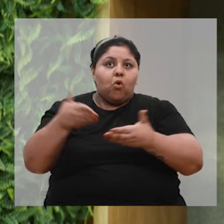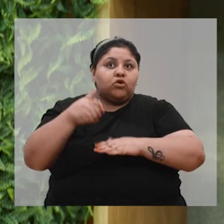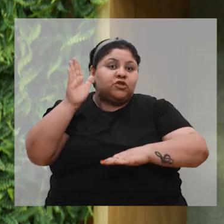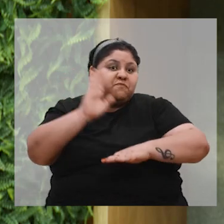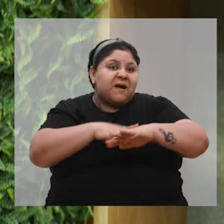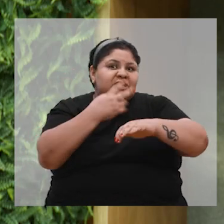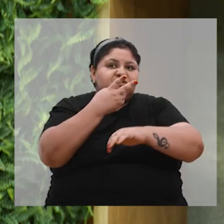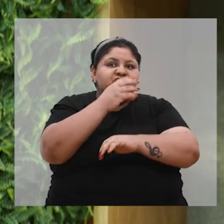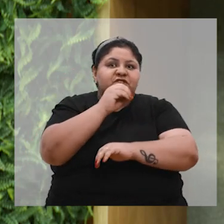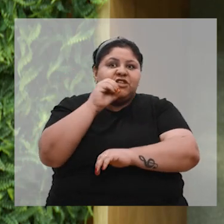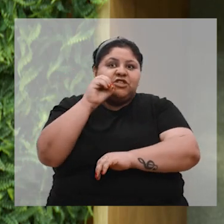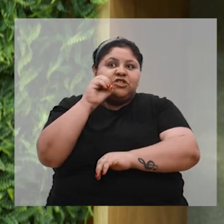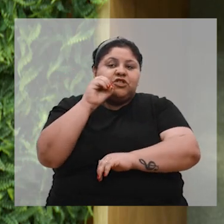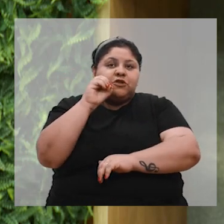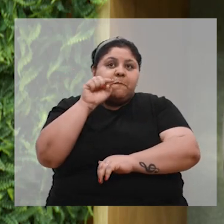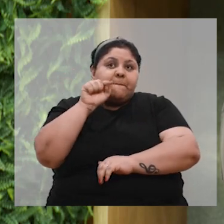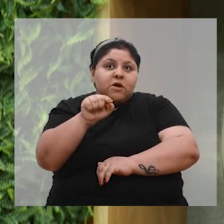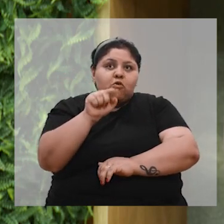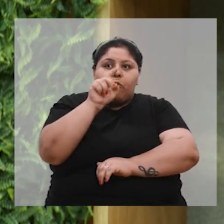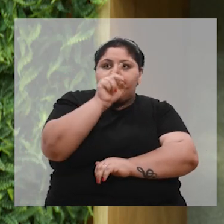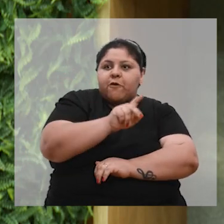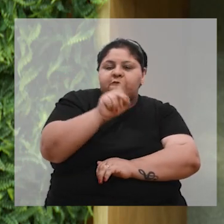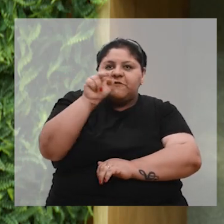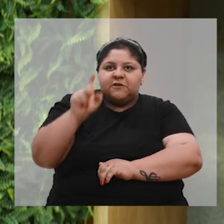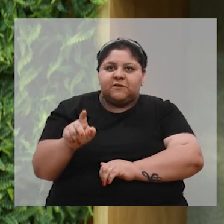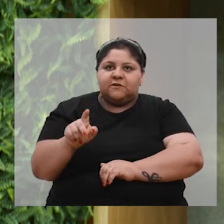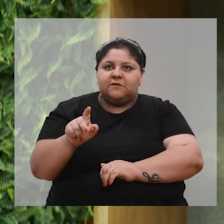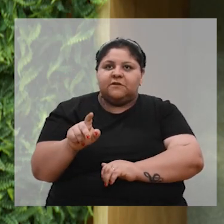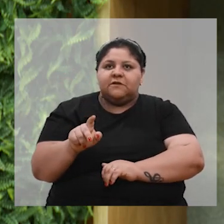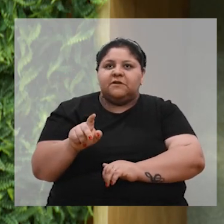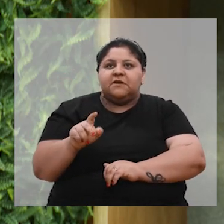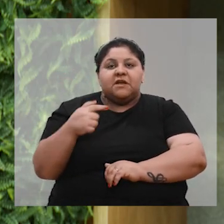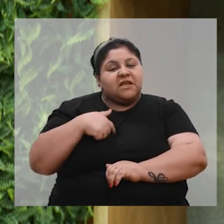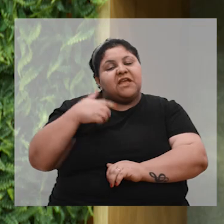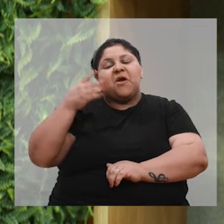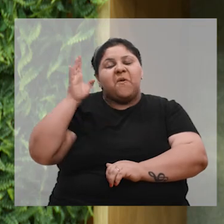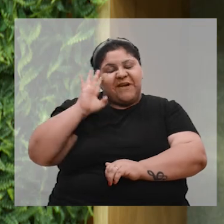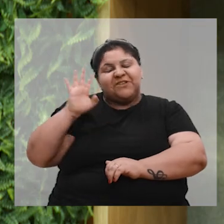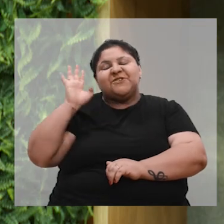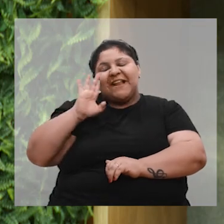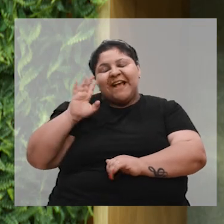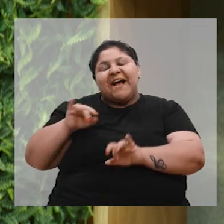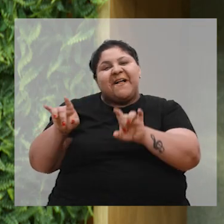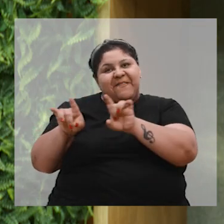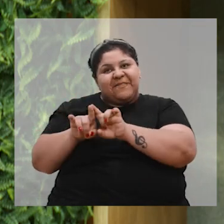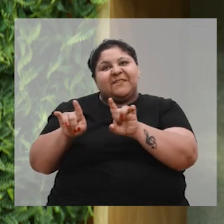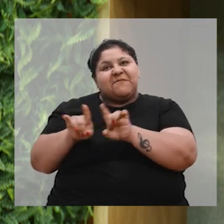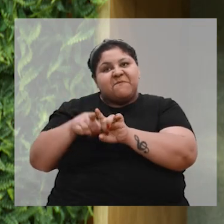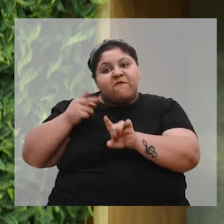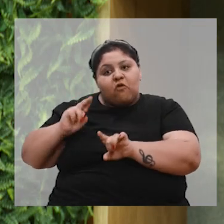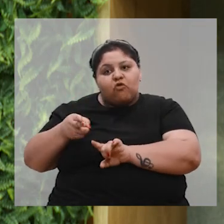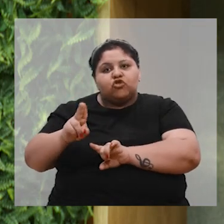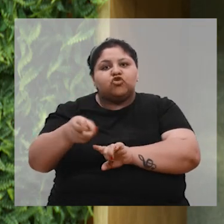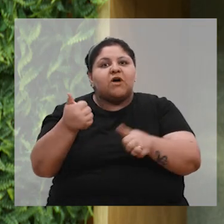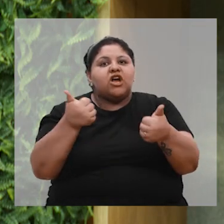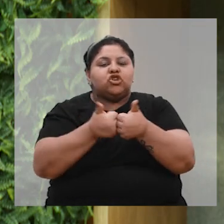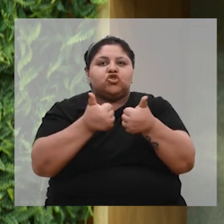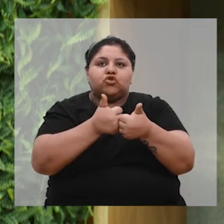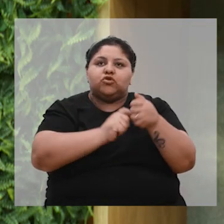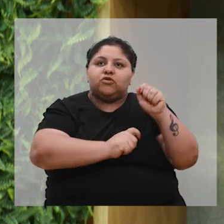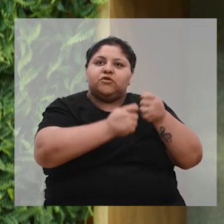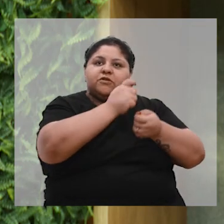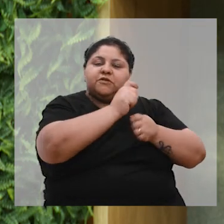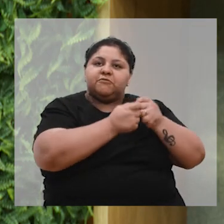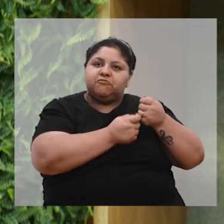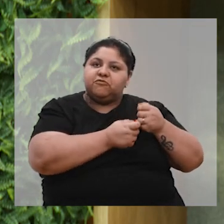mil professores, e uma coisa legal, assim, que eu não vou abrir mão, mesmo com a empresa tendo crescido, hoje nós temos uma equipe grande,